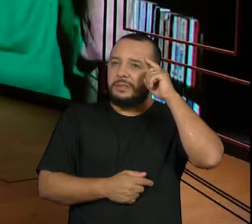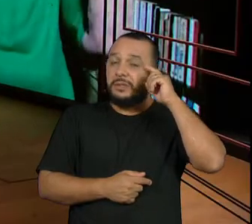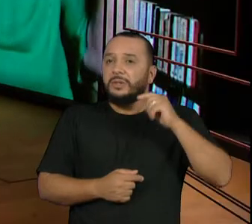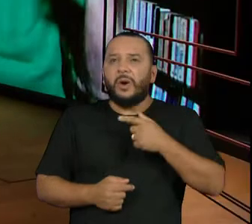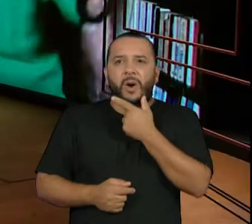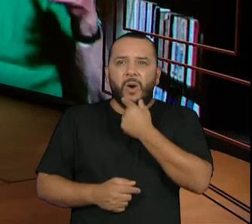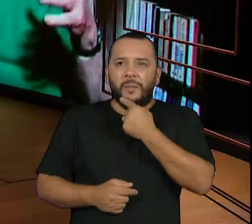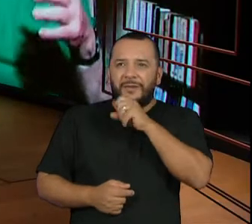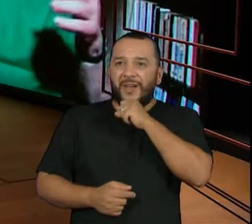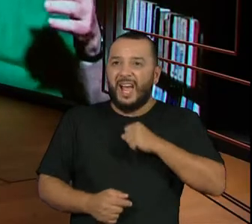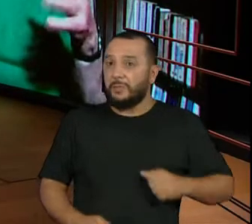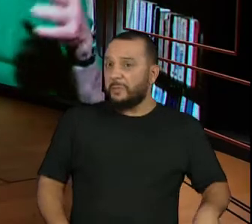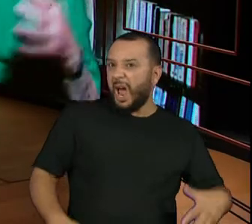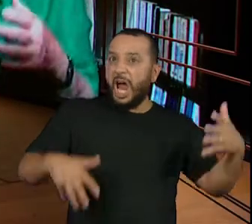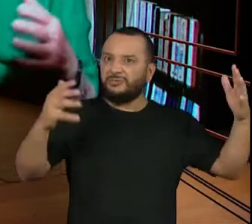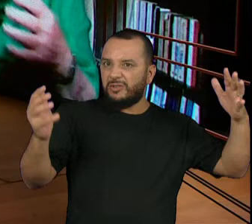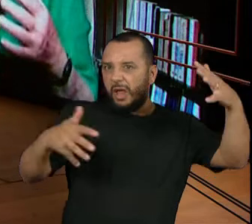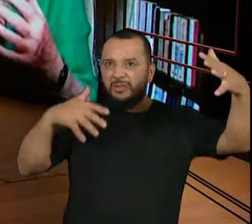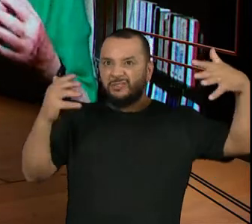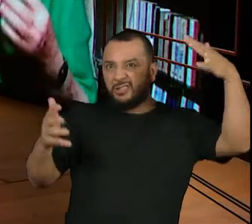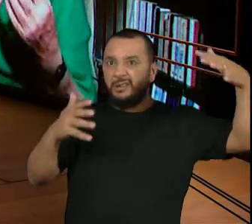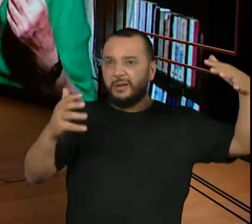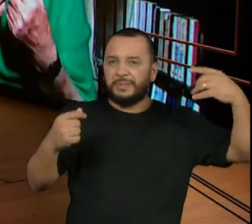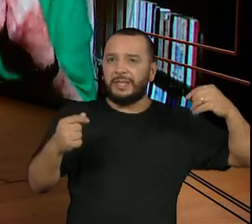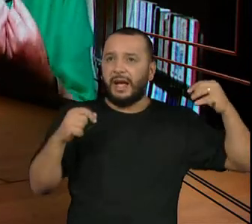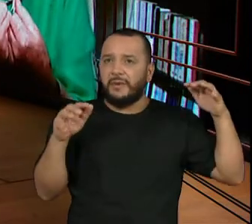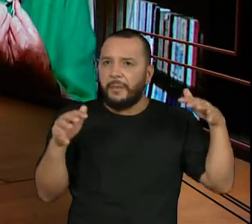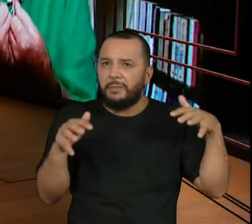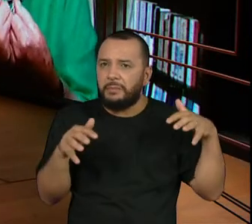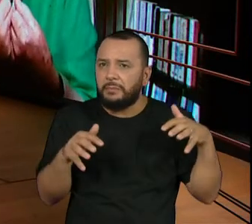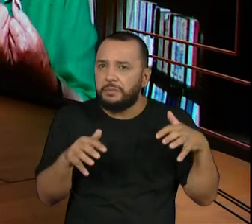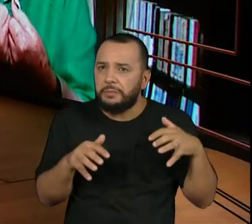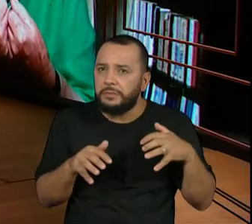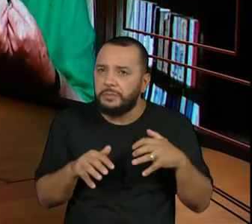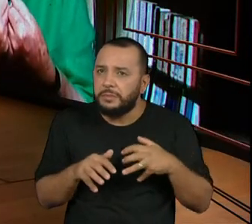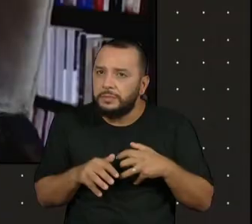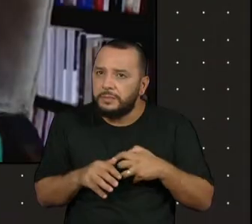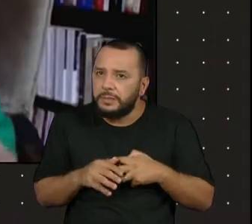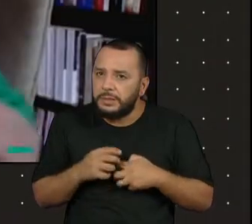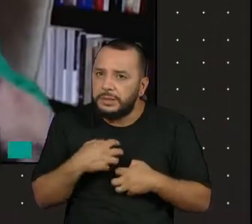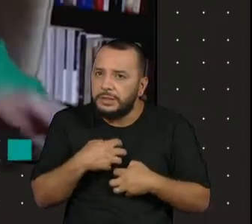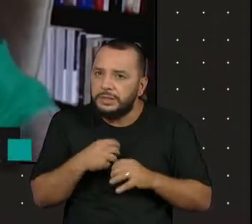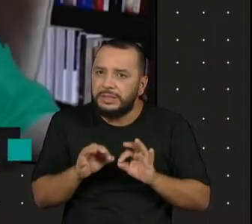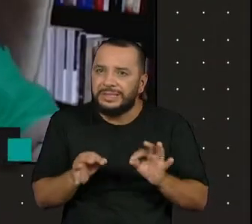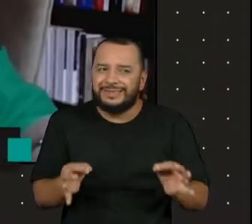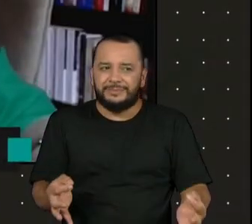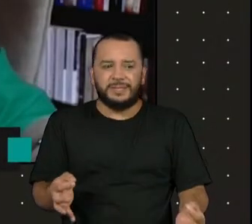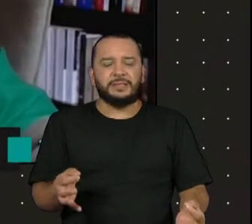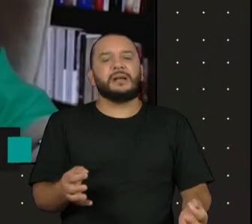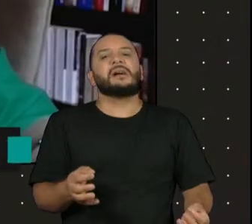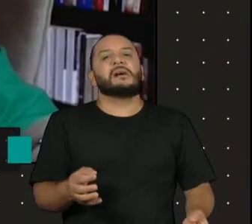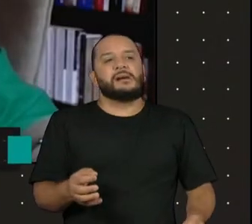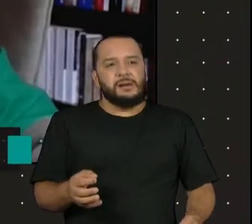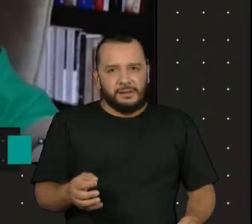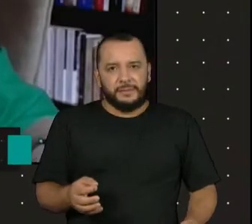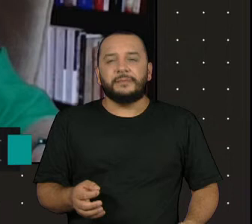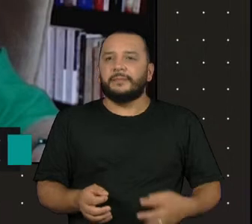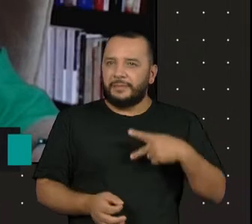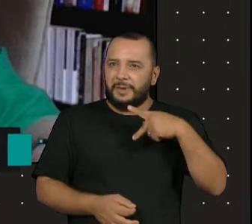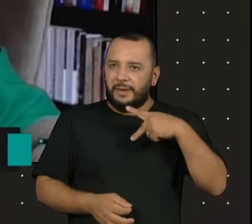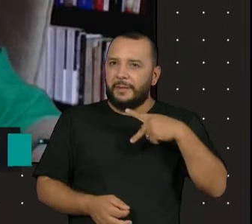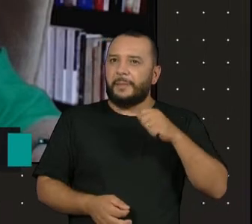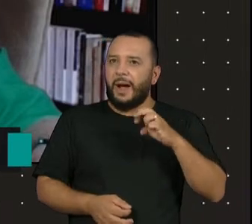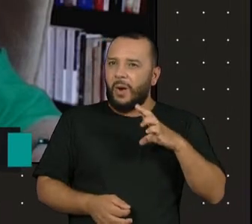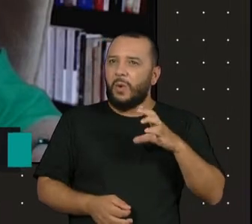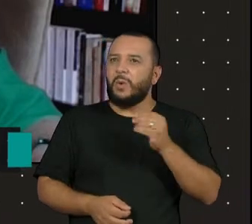muito cheio de energia, tudo. Ele queria uma pessoa, né? Tão bonito. O Paulo falou assim: olha, foi uma